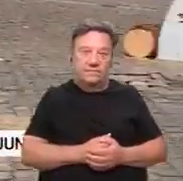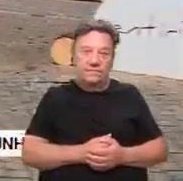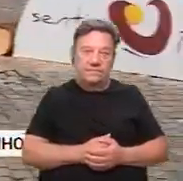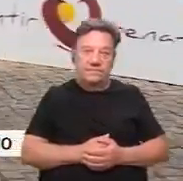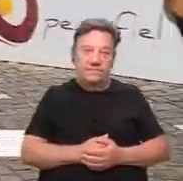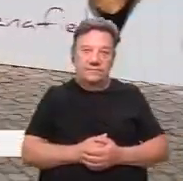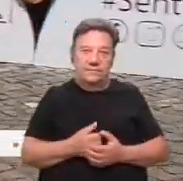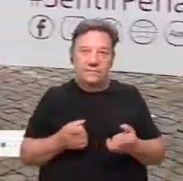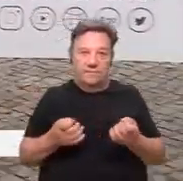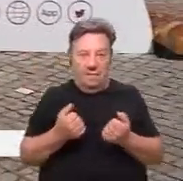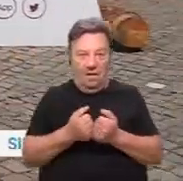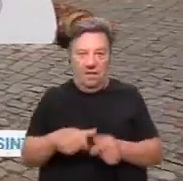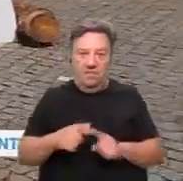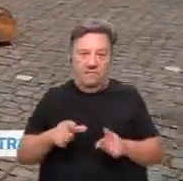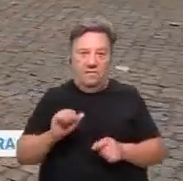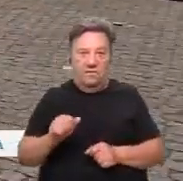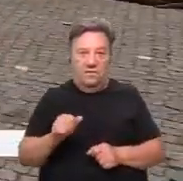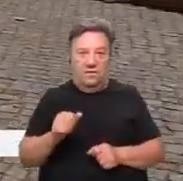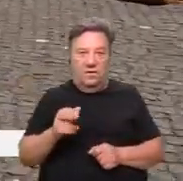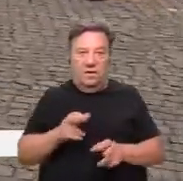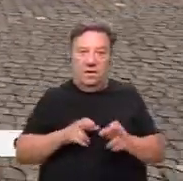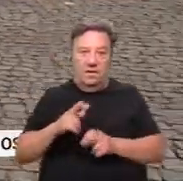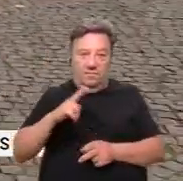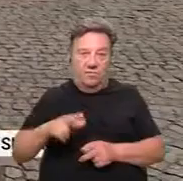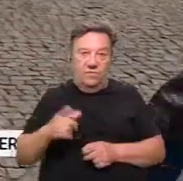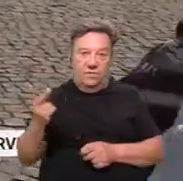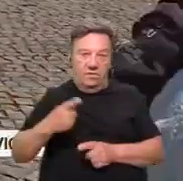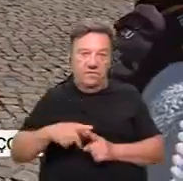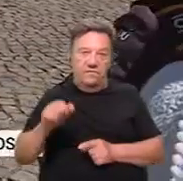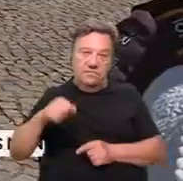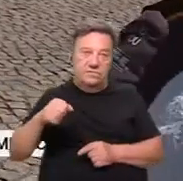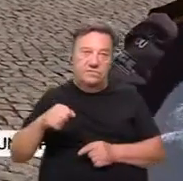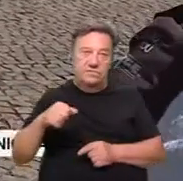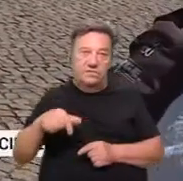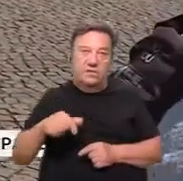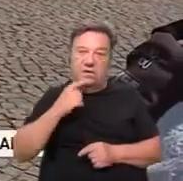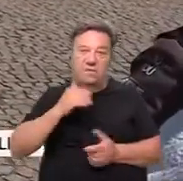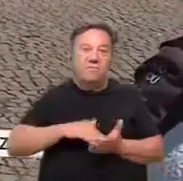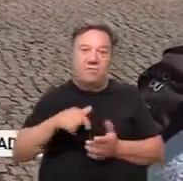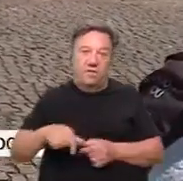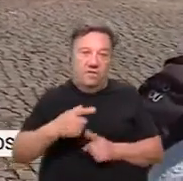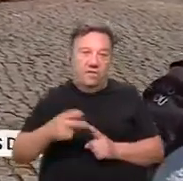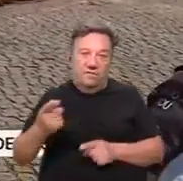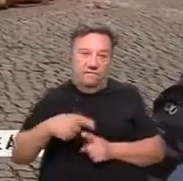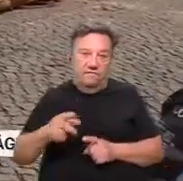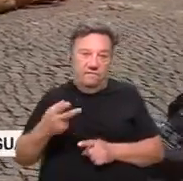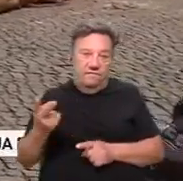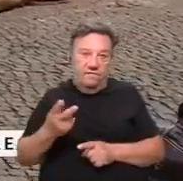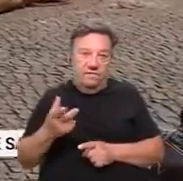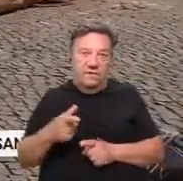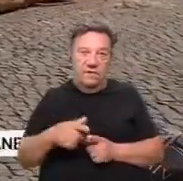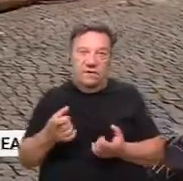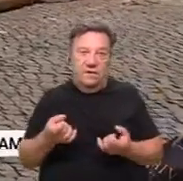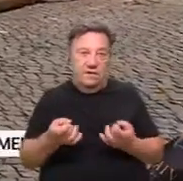É uma competição bem diferente esta das do Rally de Portugal? Sim, é uma prova diferente do